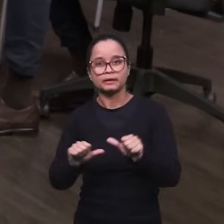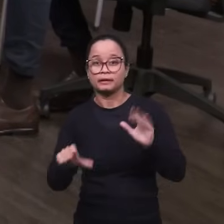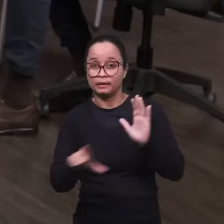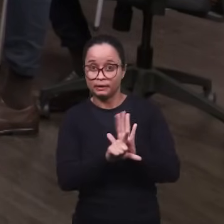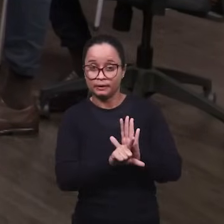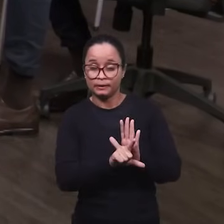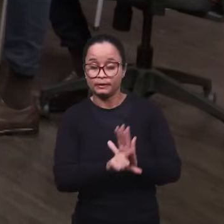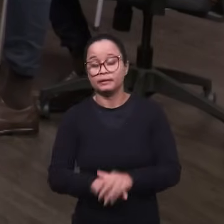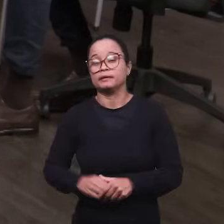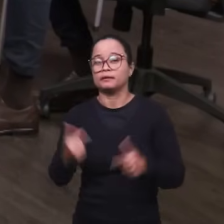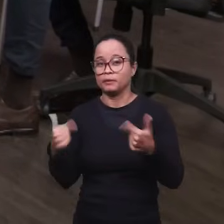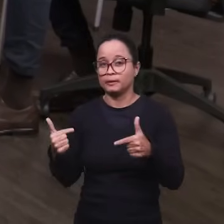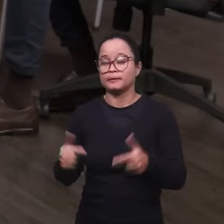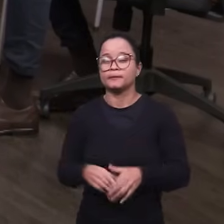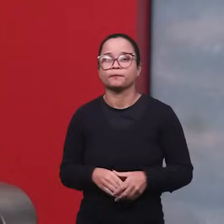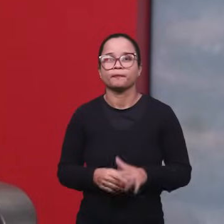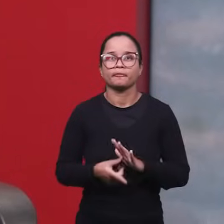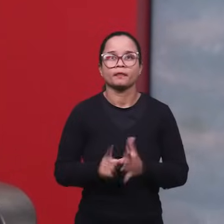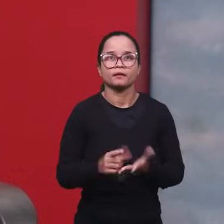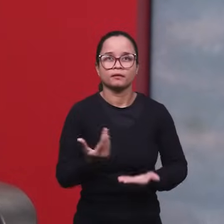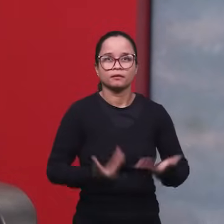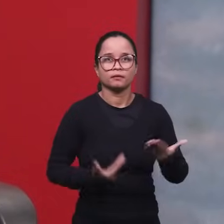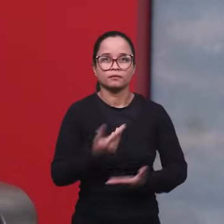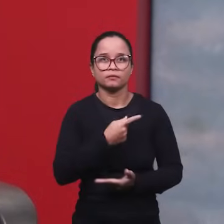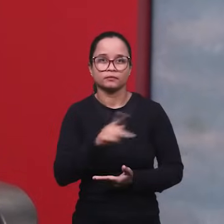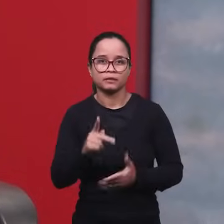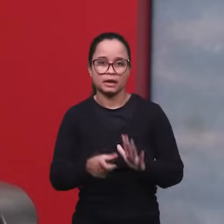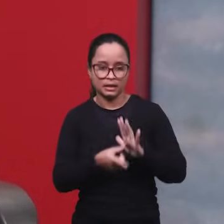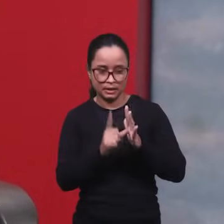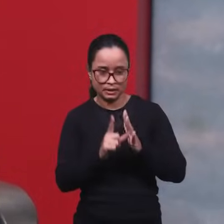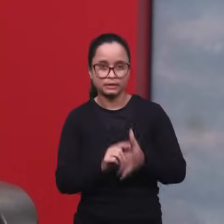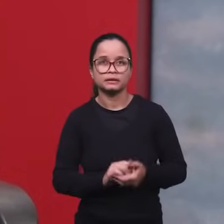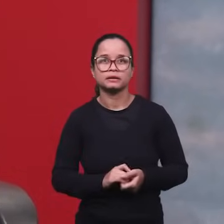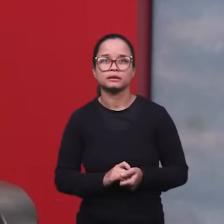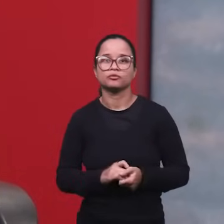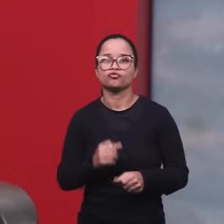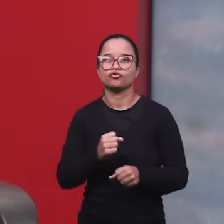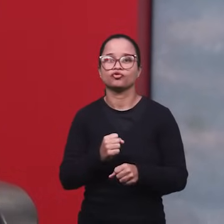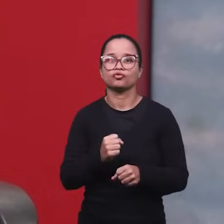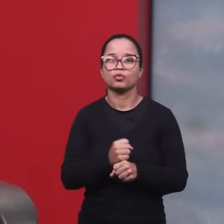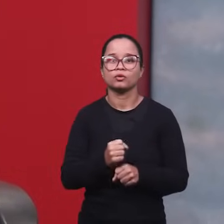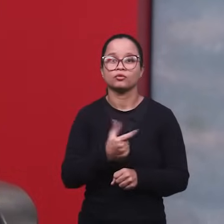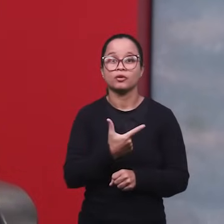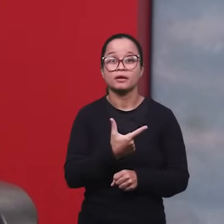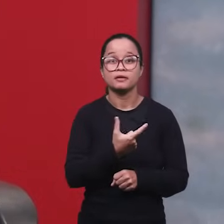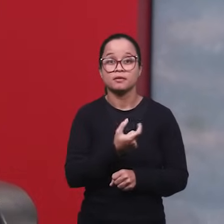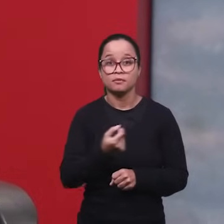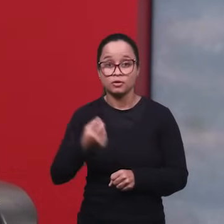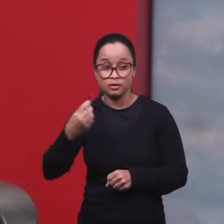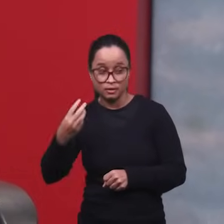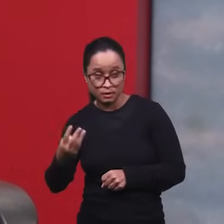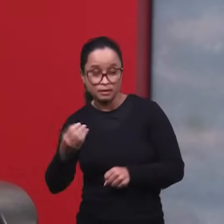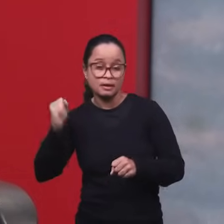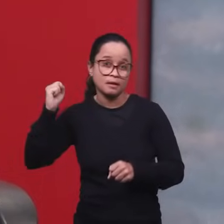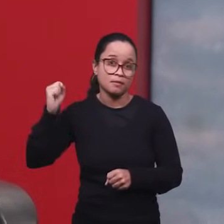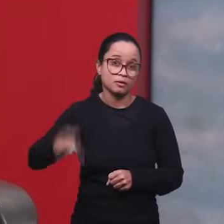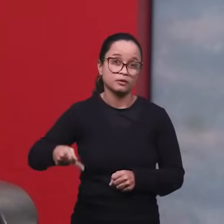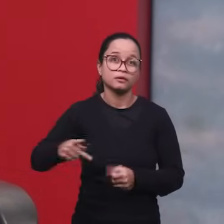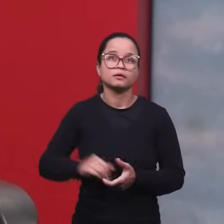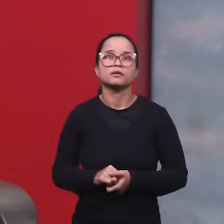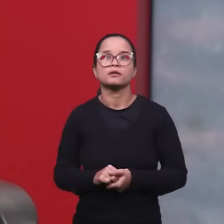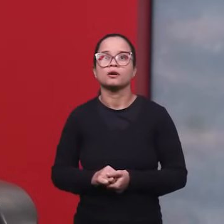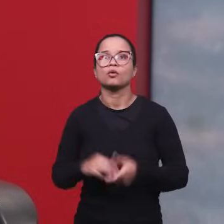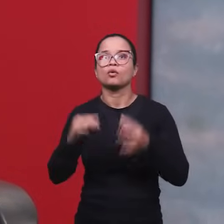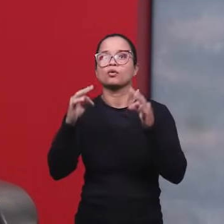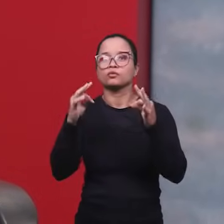aconteceu? Antes, servidor público, antes de 2003, então era melhor ainda, porque ele se aposentava com a